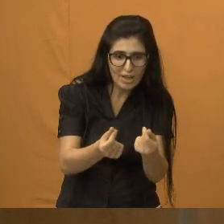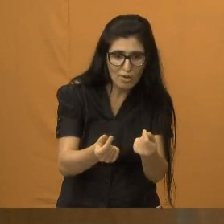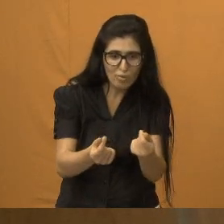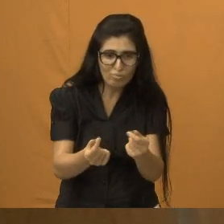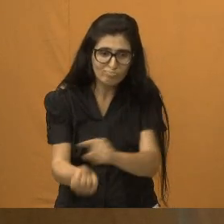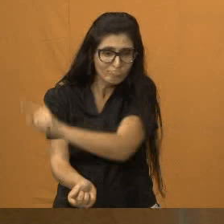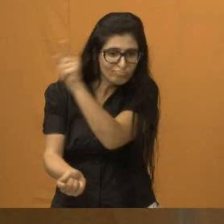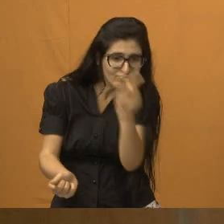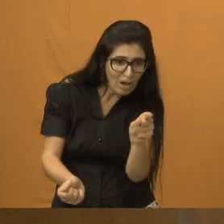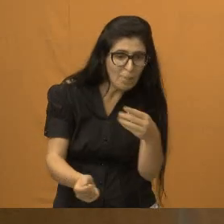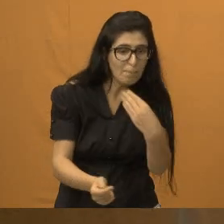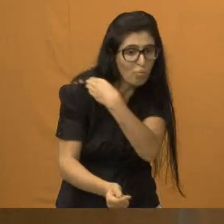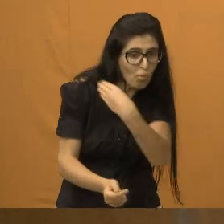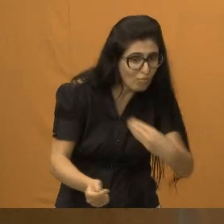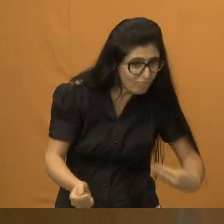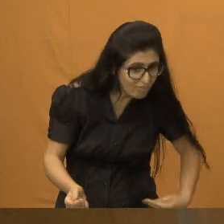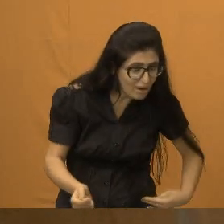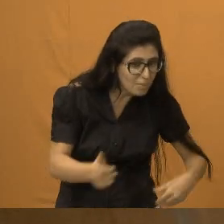algumas palavras.